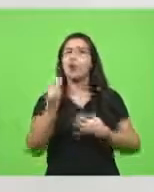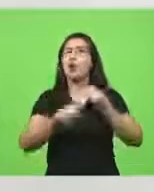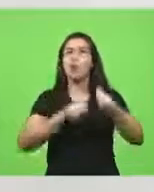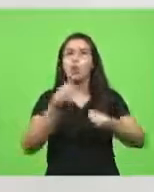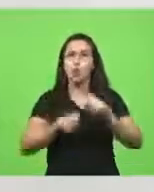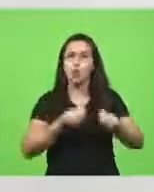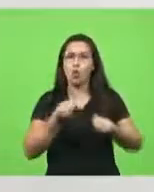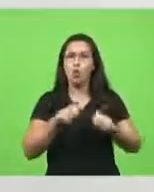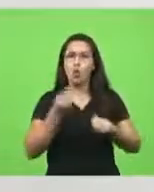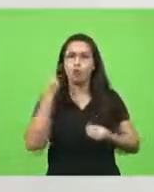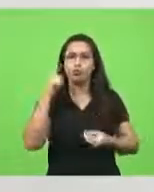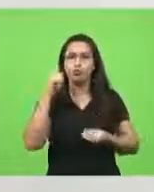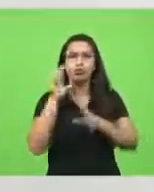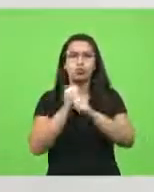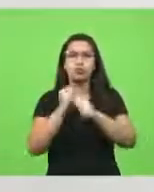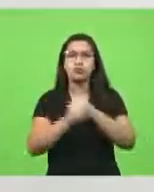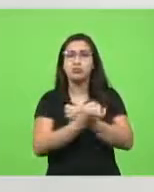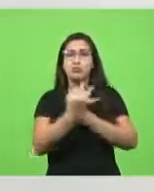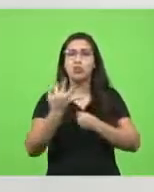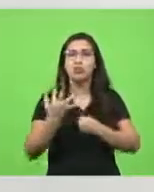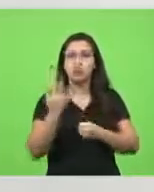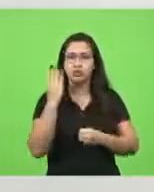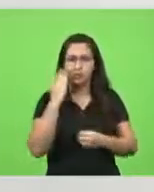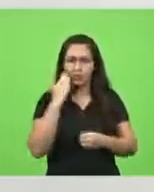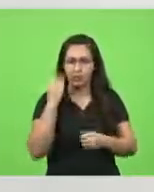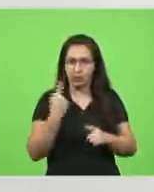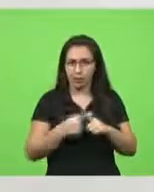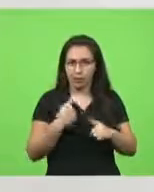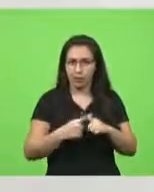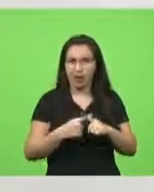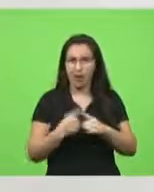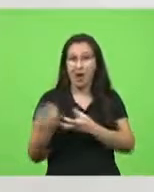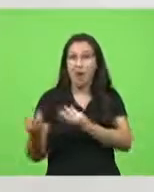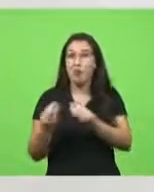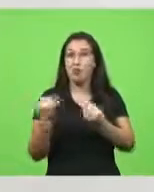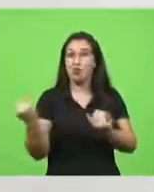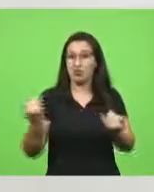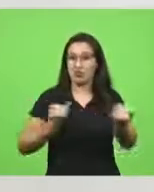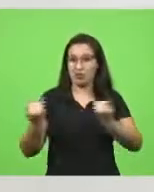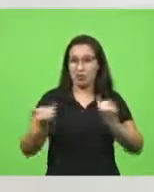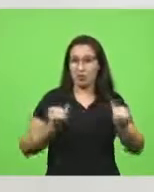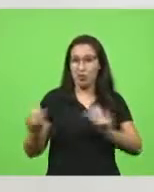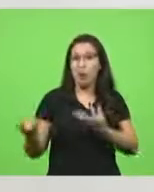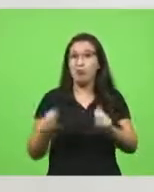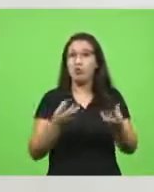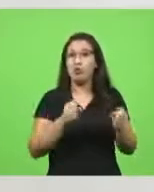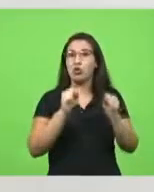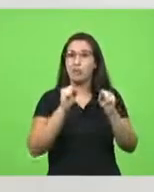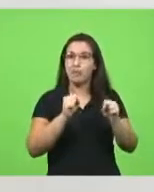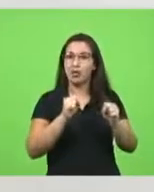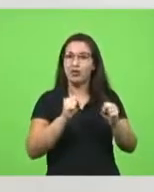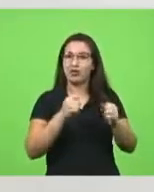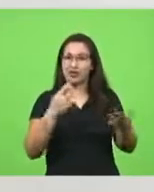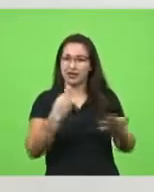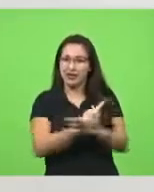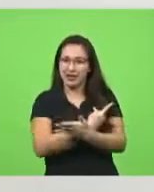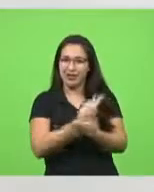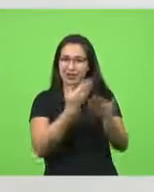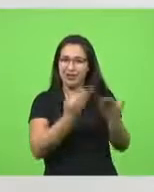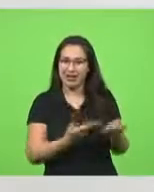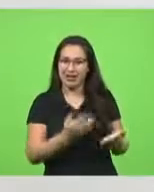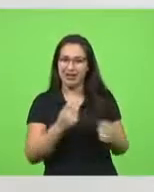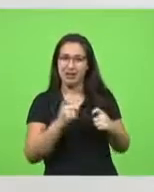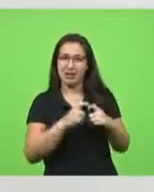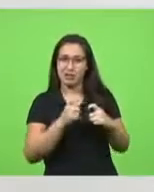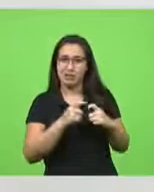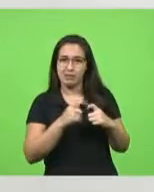depois de quantos dias entubado? Sabe por quê? Estou recebendo um monte de denúncias que possíveis erros médicos estão